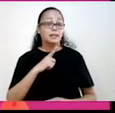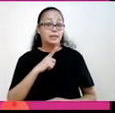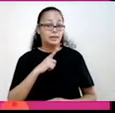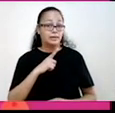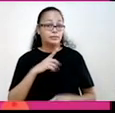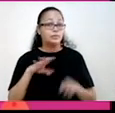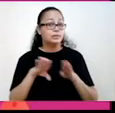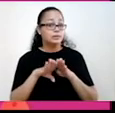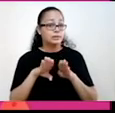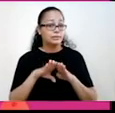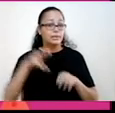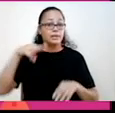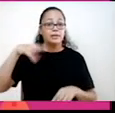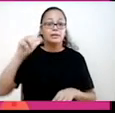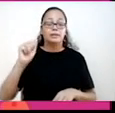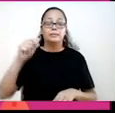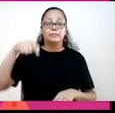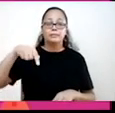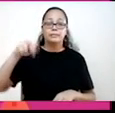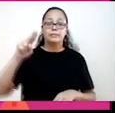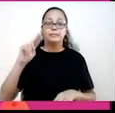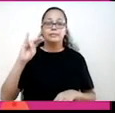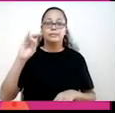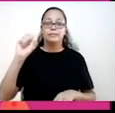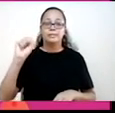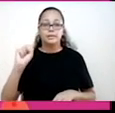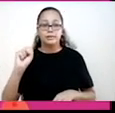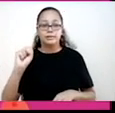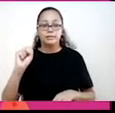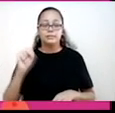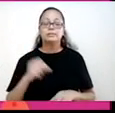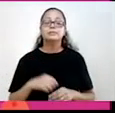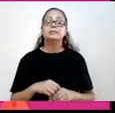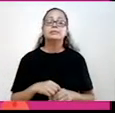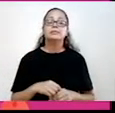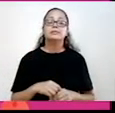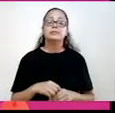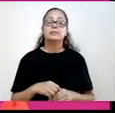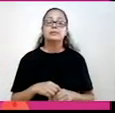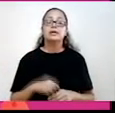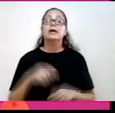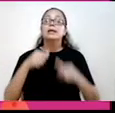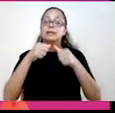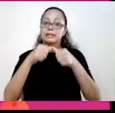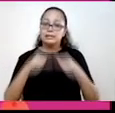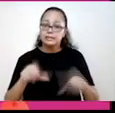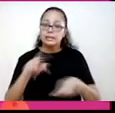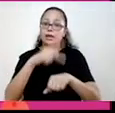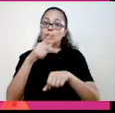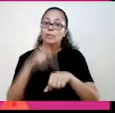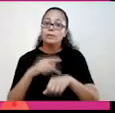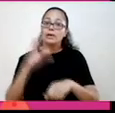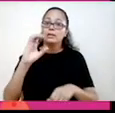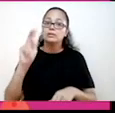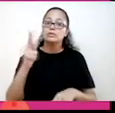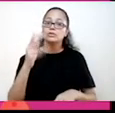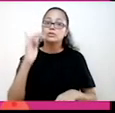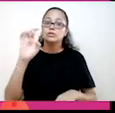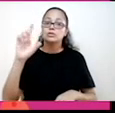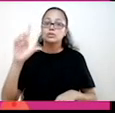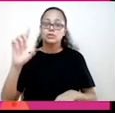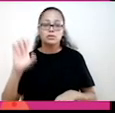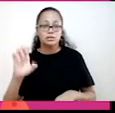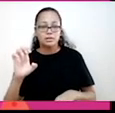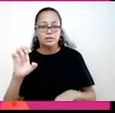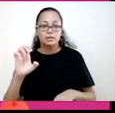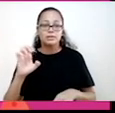Temos aí, então, Maques e Garrigues, está na porção central do Chile, que é uma região, a única região aí da América